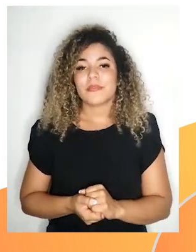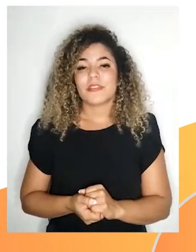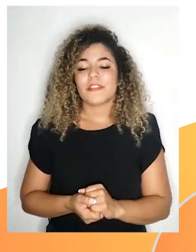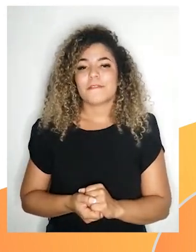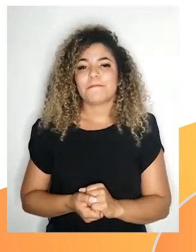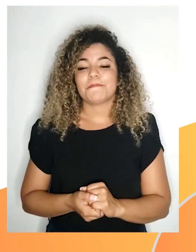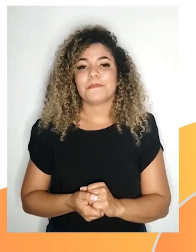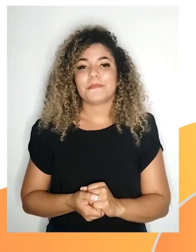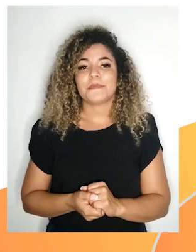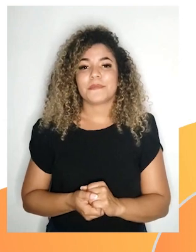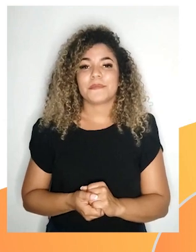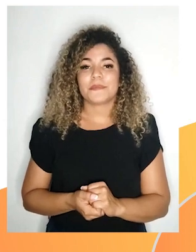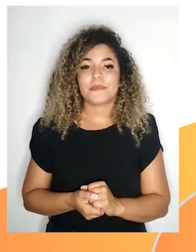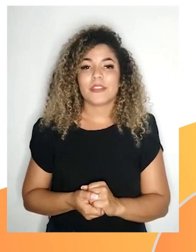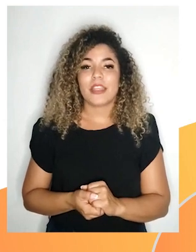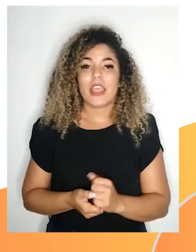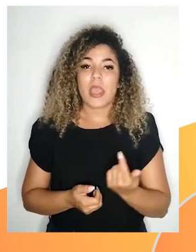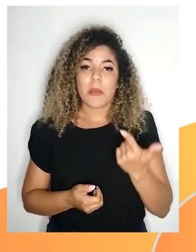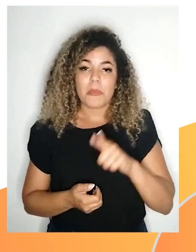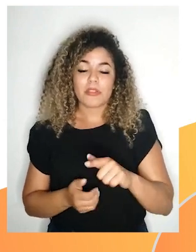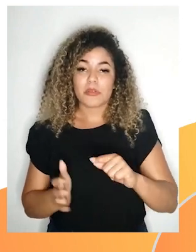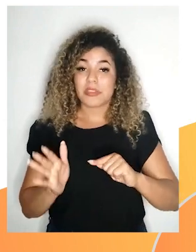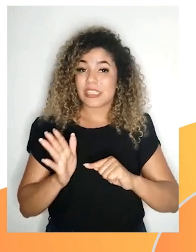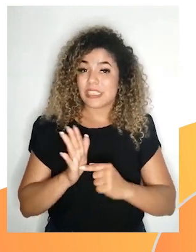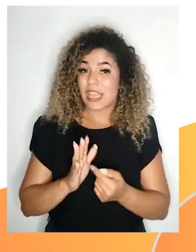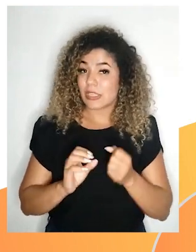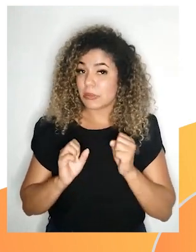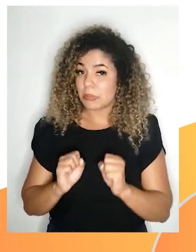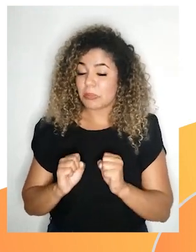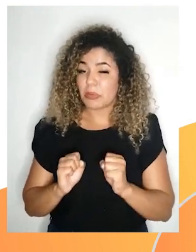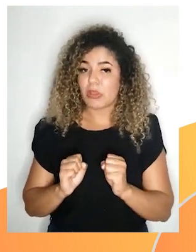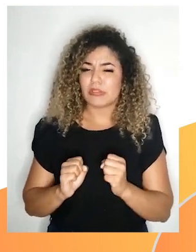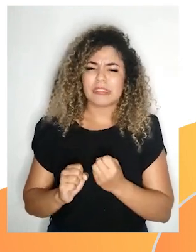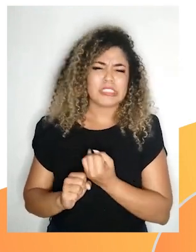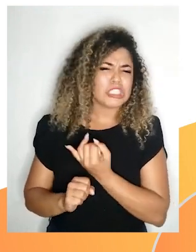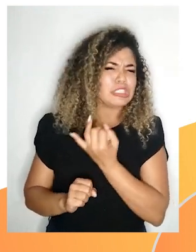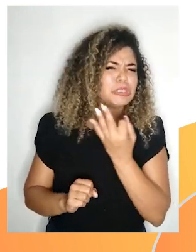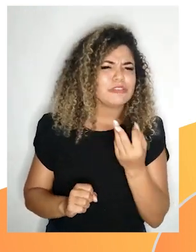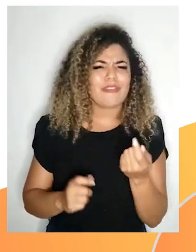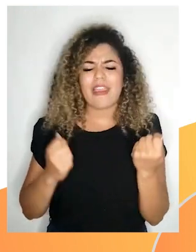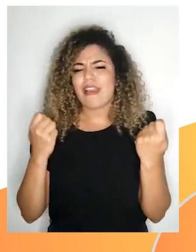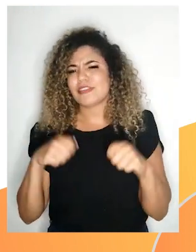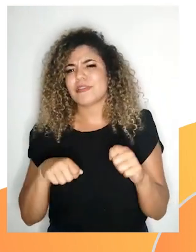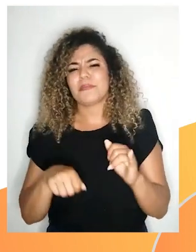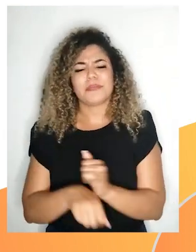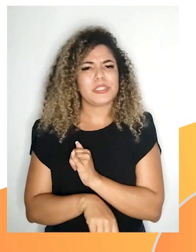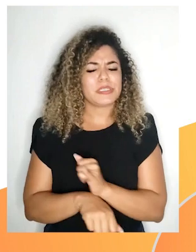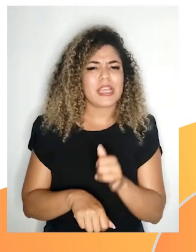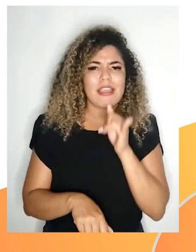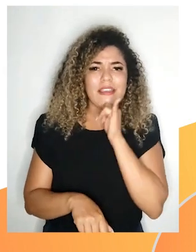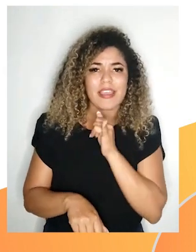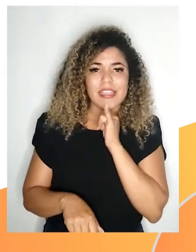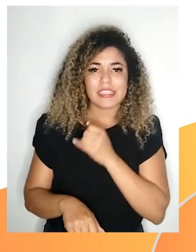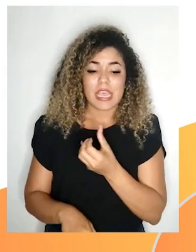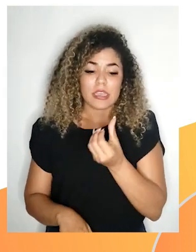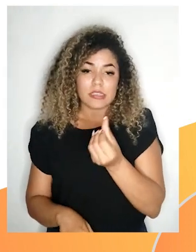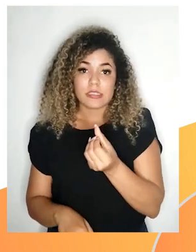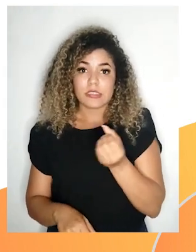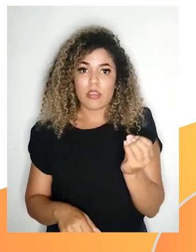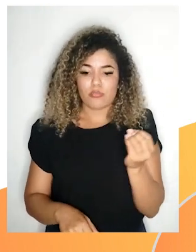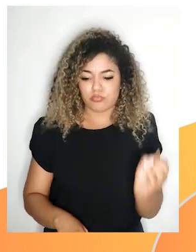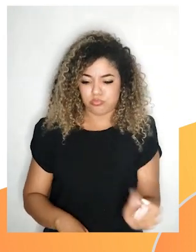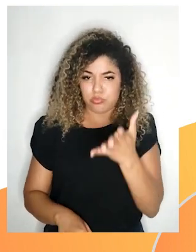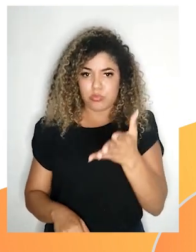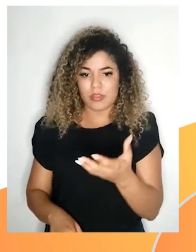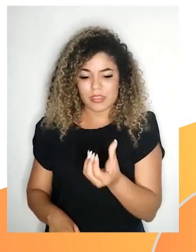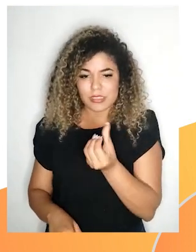um total de 7 pontos. E para tirar 7 pontos, a gente pode ter várias possibilidades, né? Uma delas, por exemplo, 6